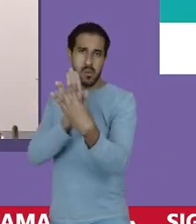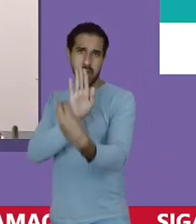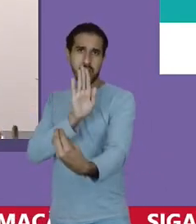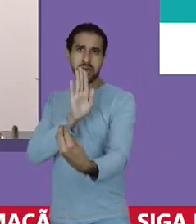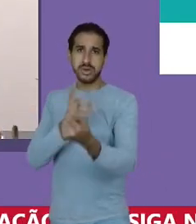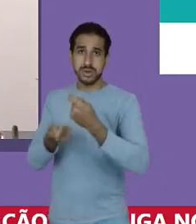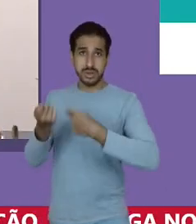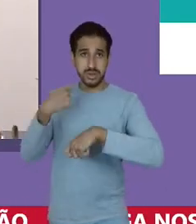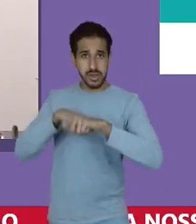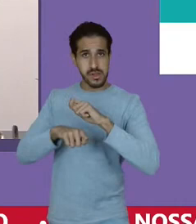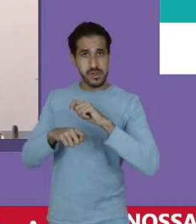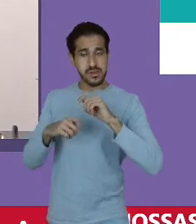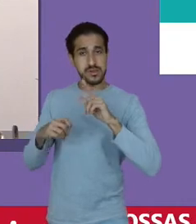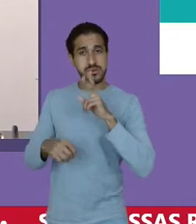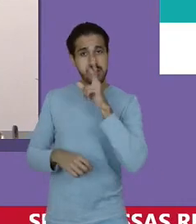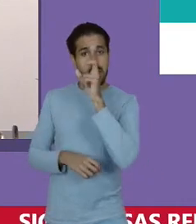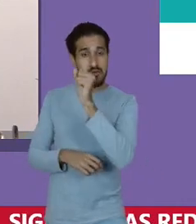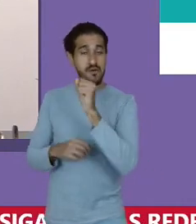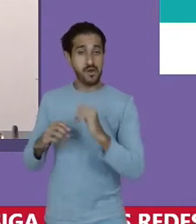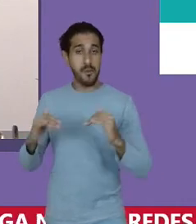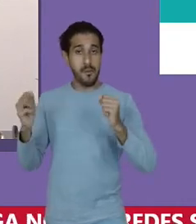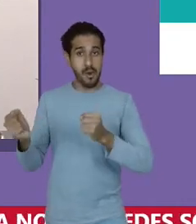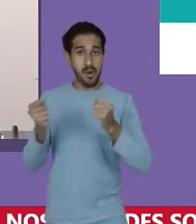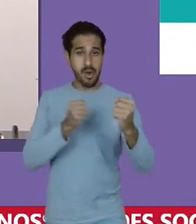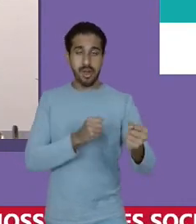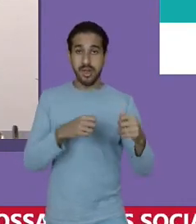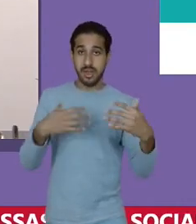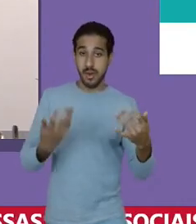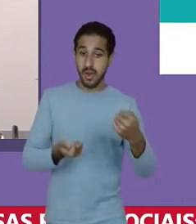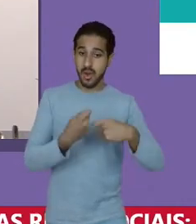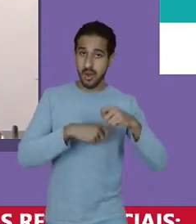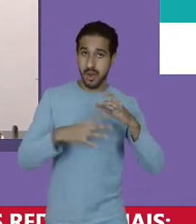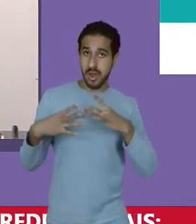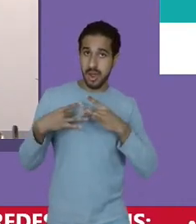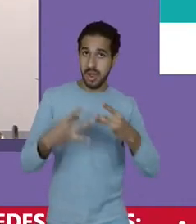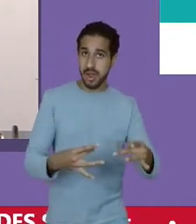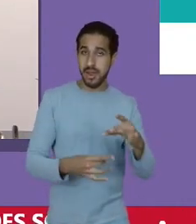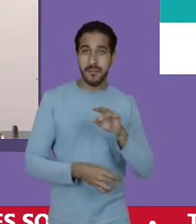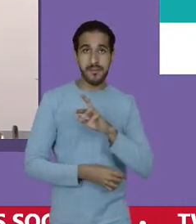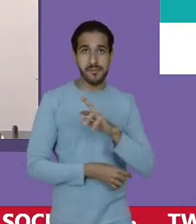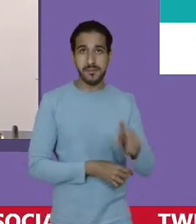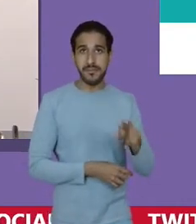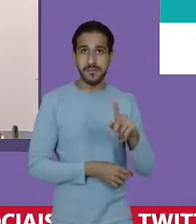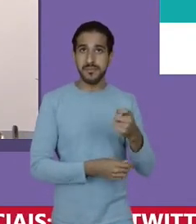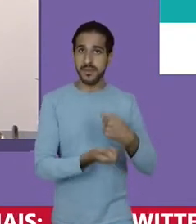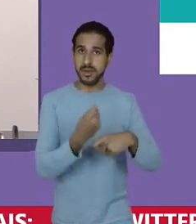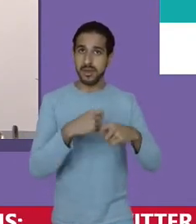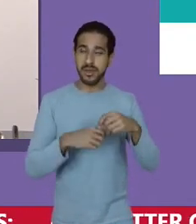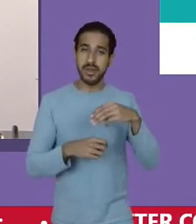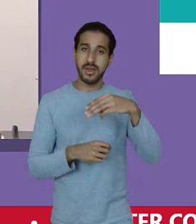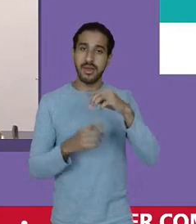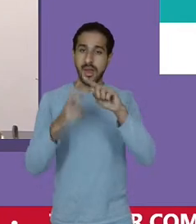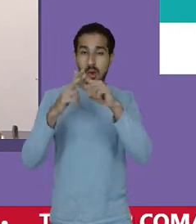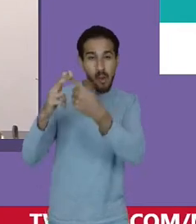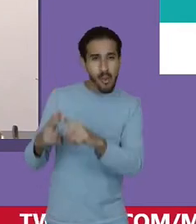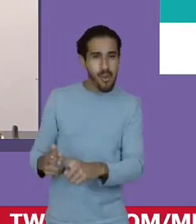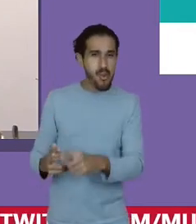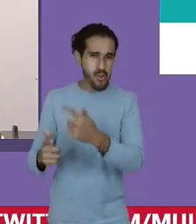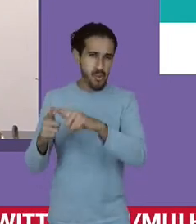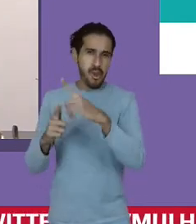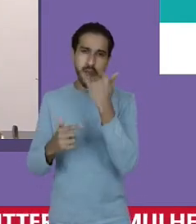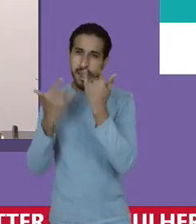modelo econômico hegemônico. Então, a economia solidária não é economia de mitigação ao